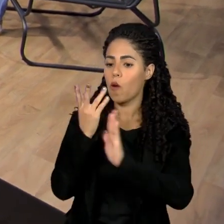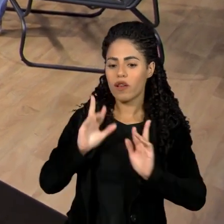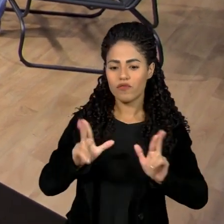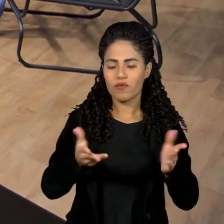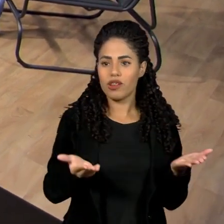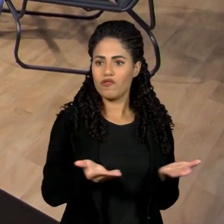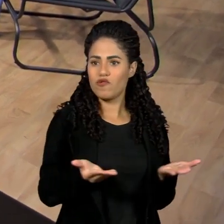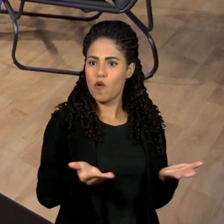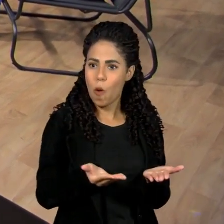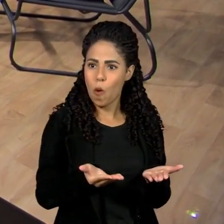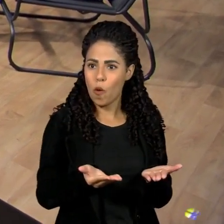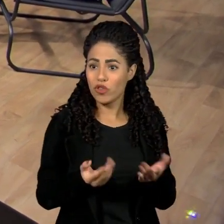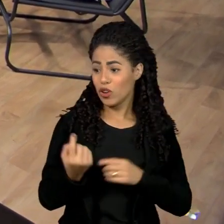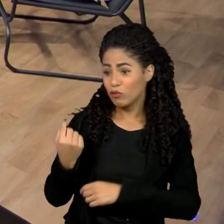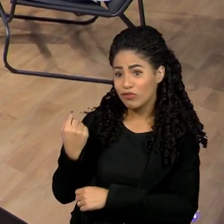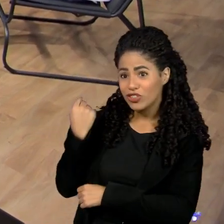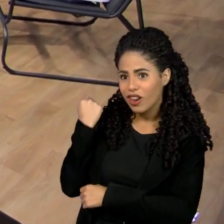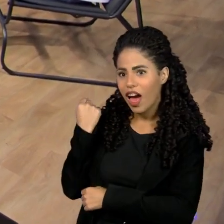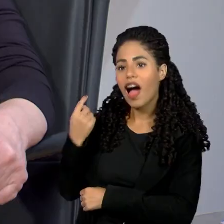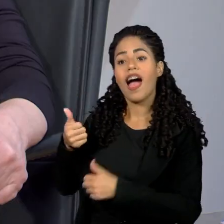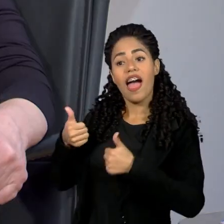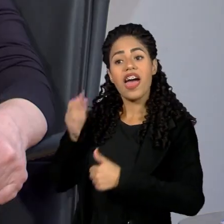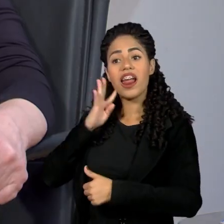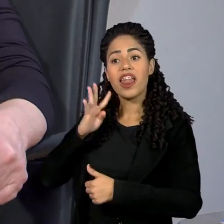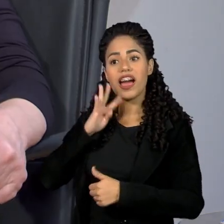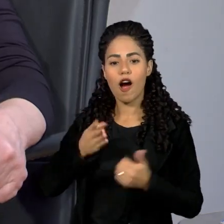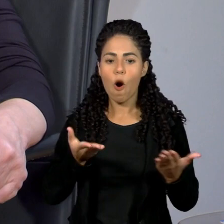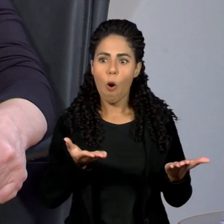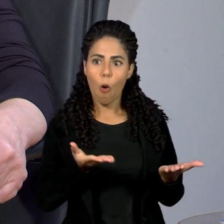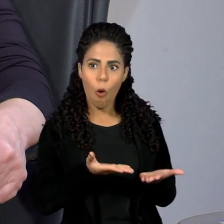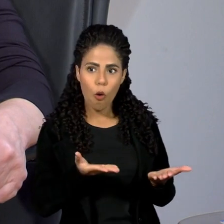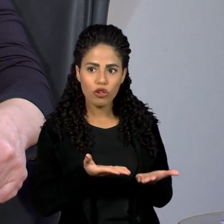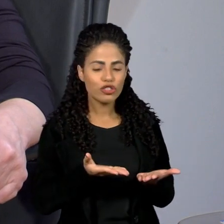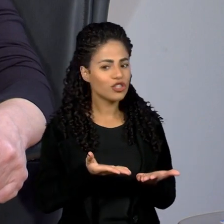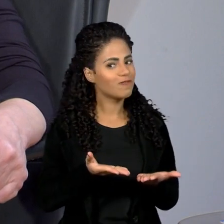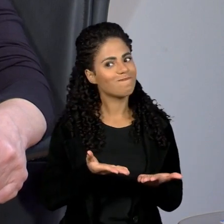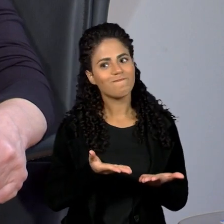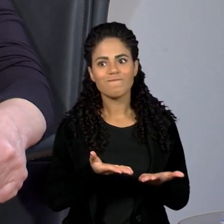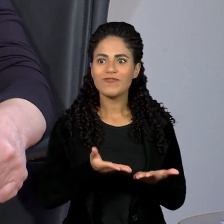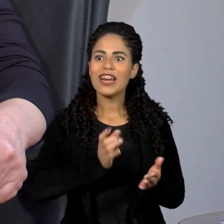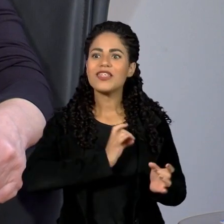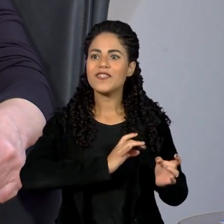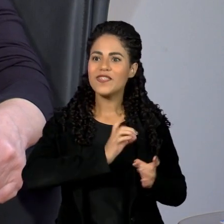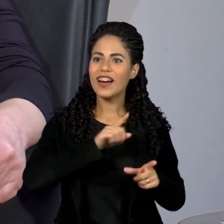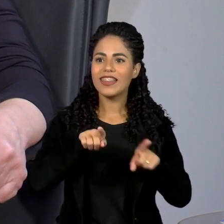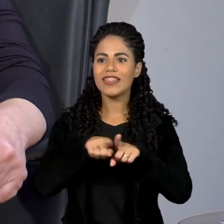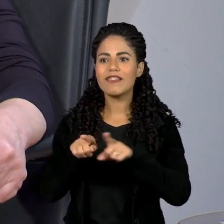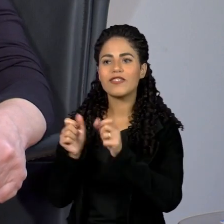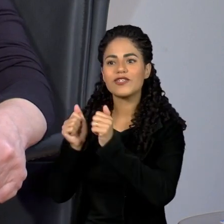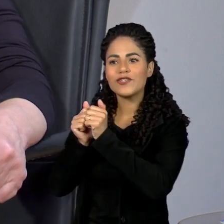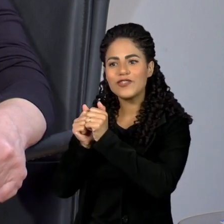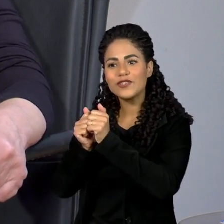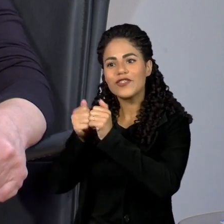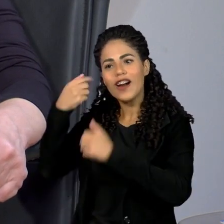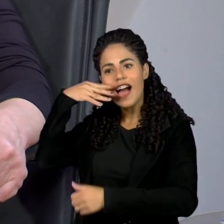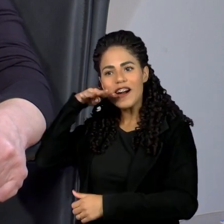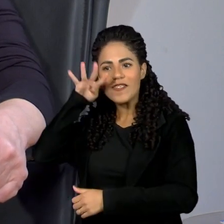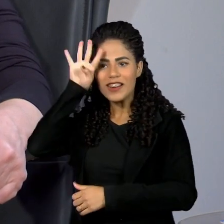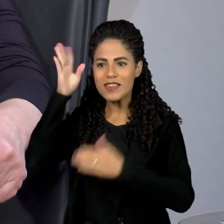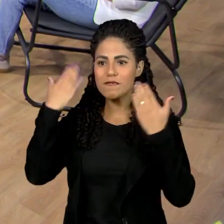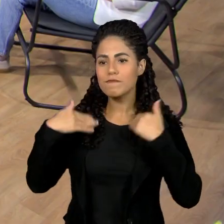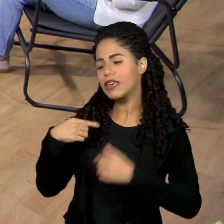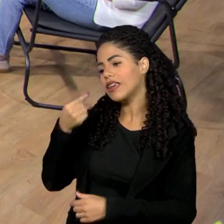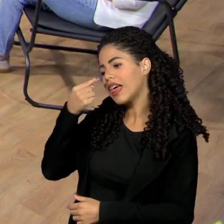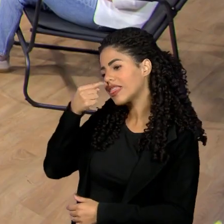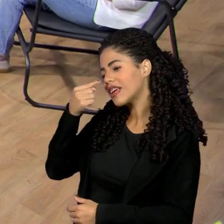já é mais amigável, né? Assim, ele era amigo da turma, da Emília, né? Do Narizinho e